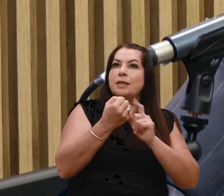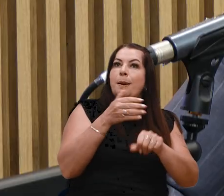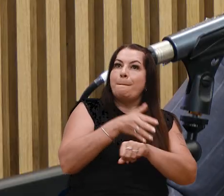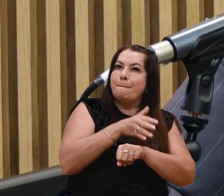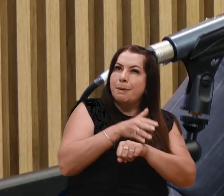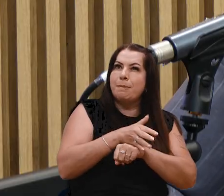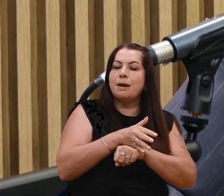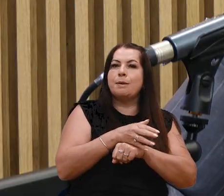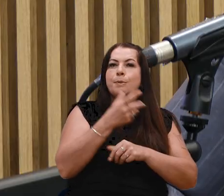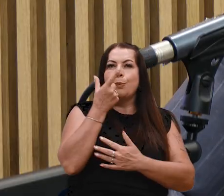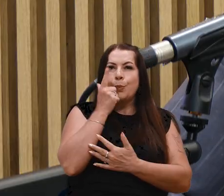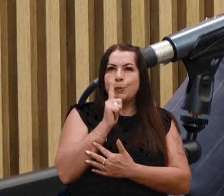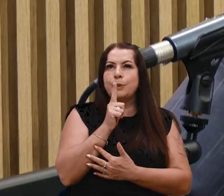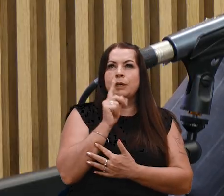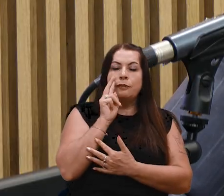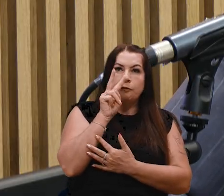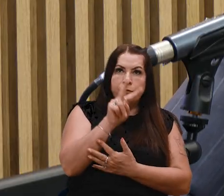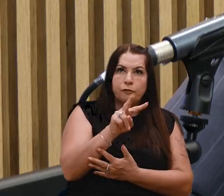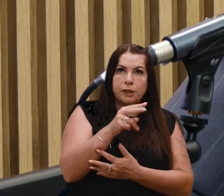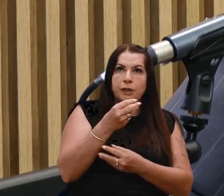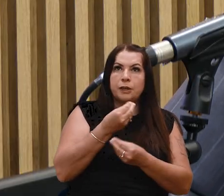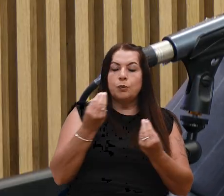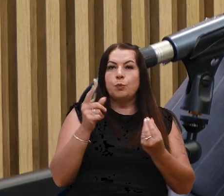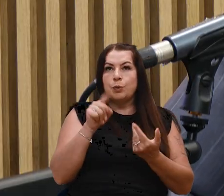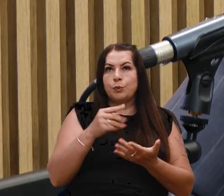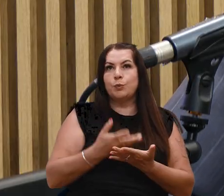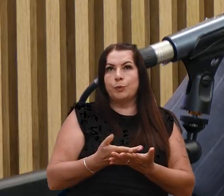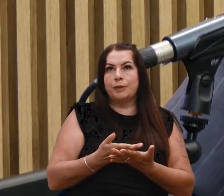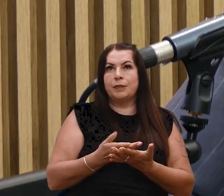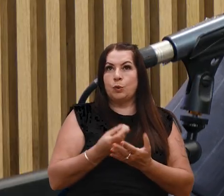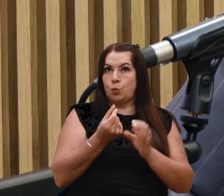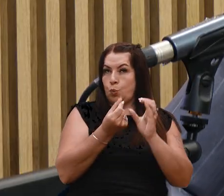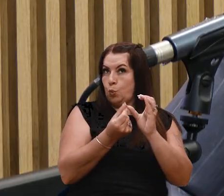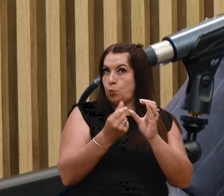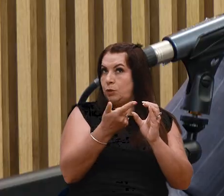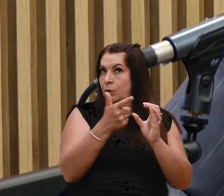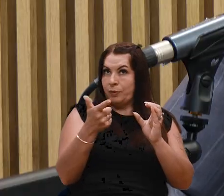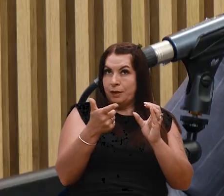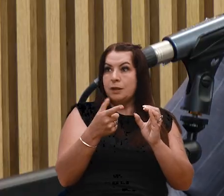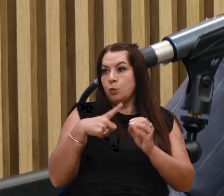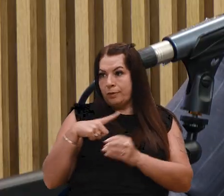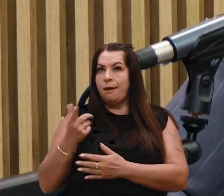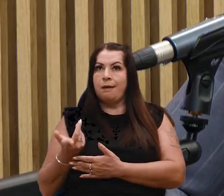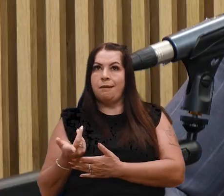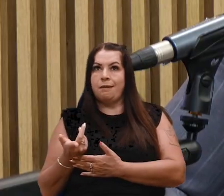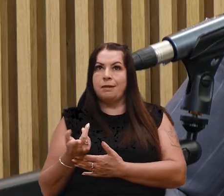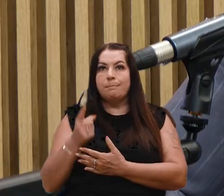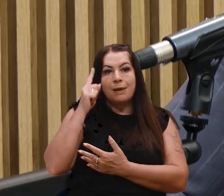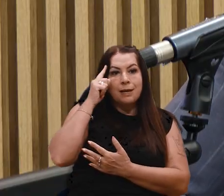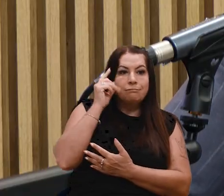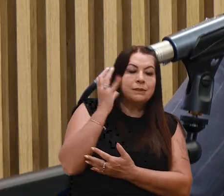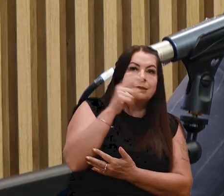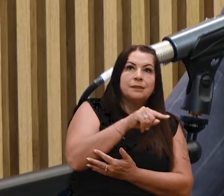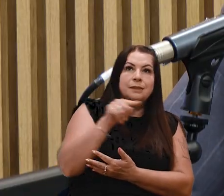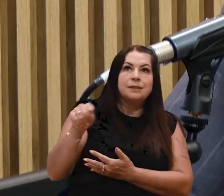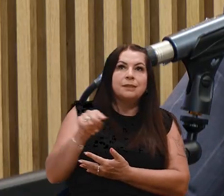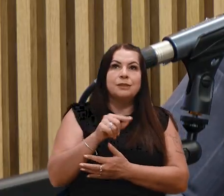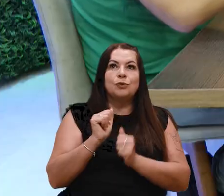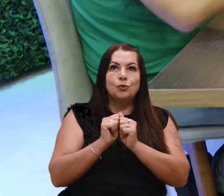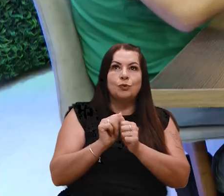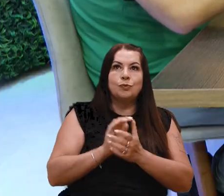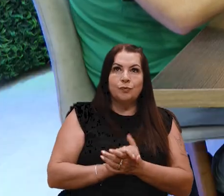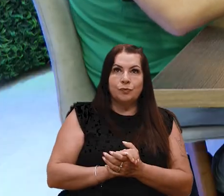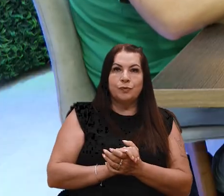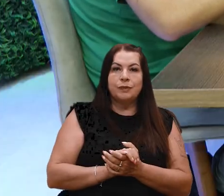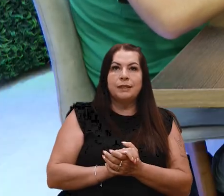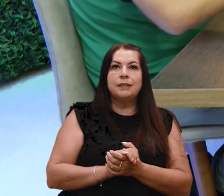né, conseguir verificar o quanto é o custo de não ter e o custo de ter, e decidir de forma então conjunta. Ainda